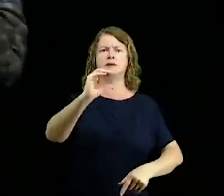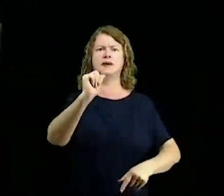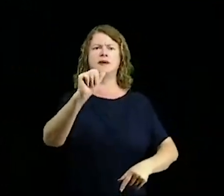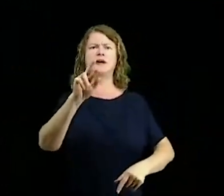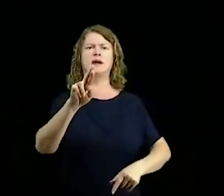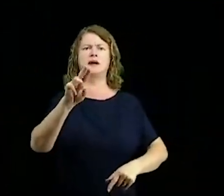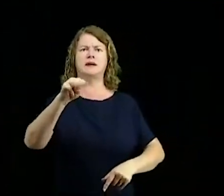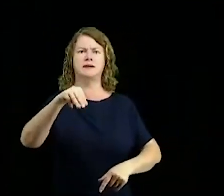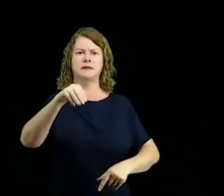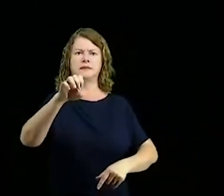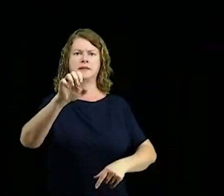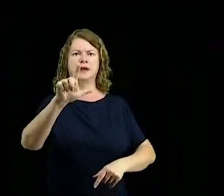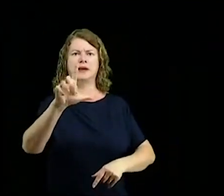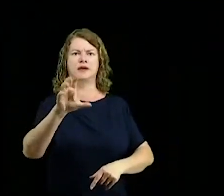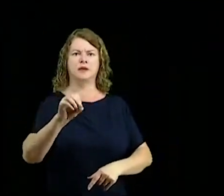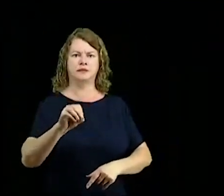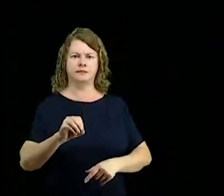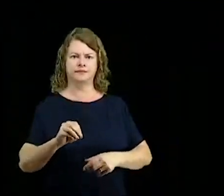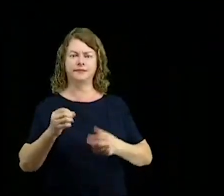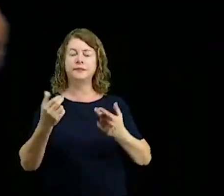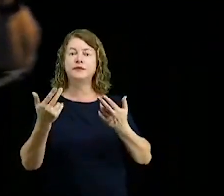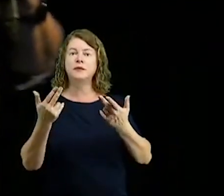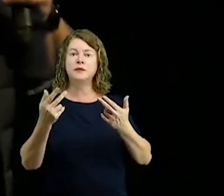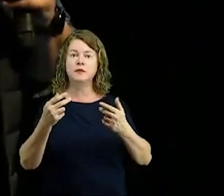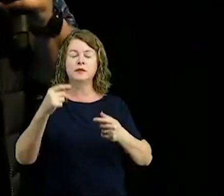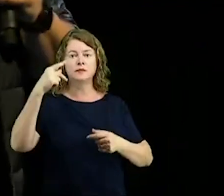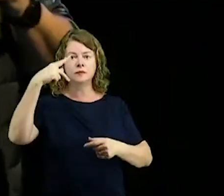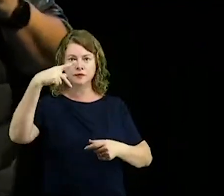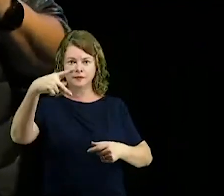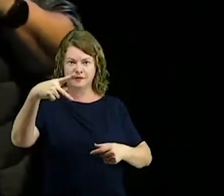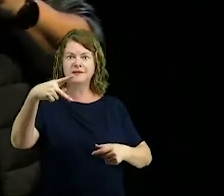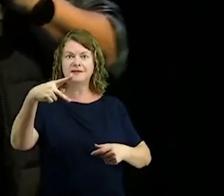aquele povo em volta de um altar.